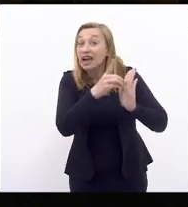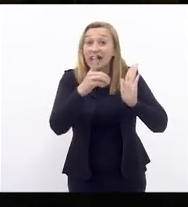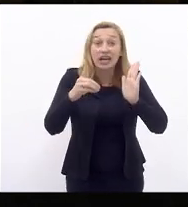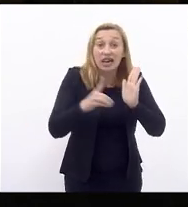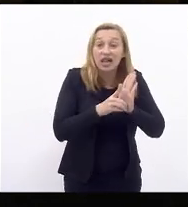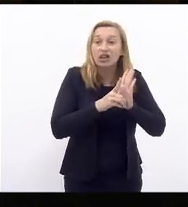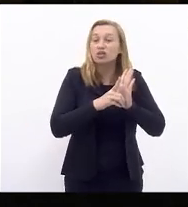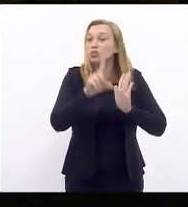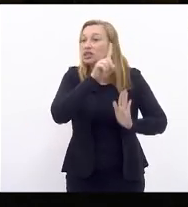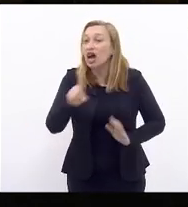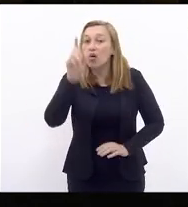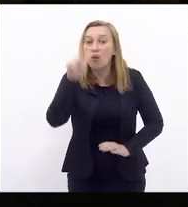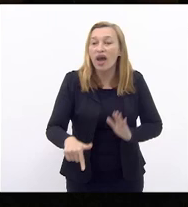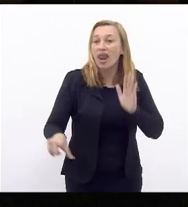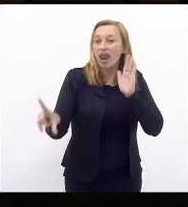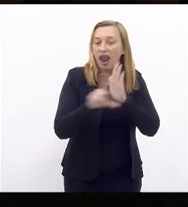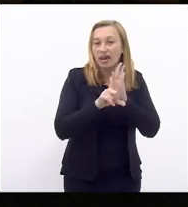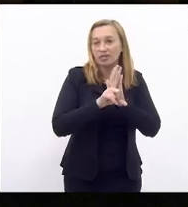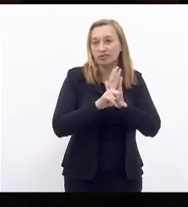Decreto não é lei.